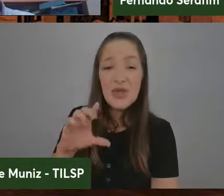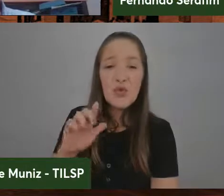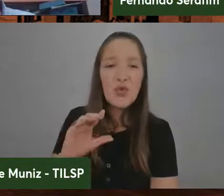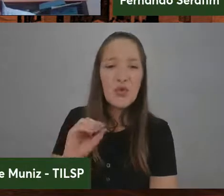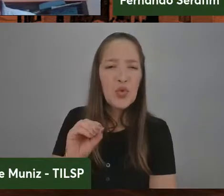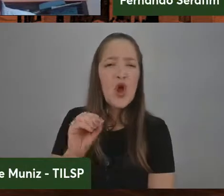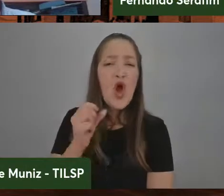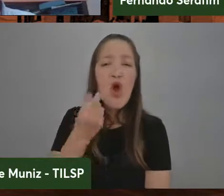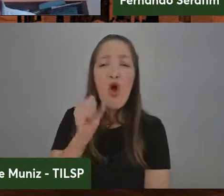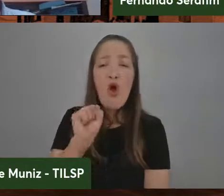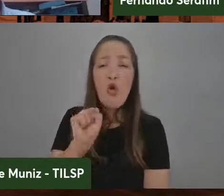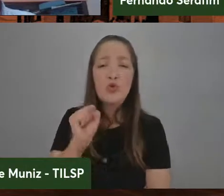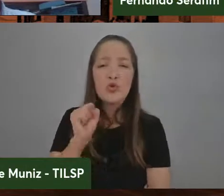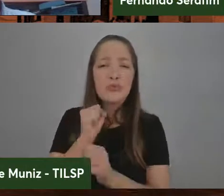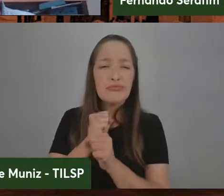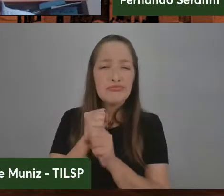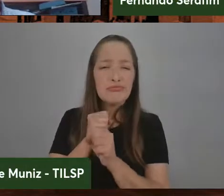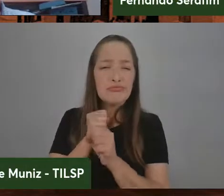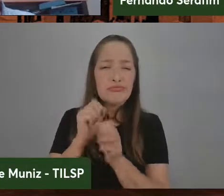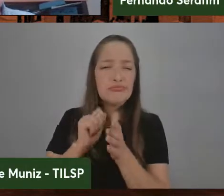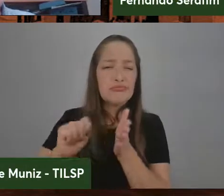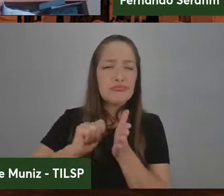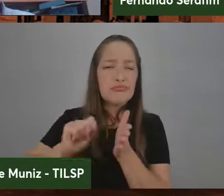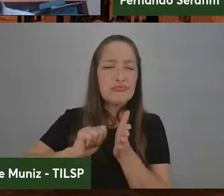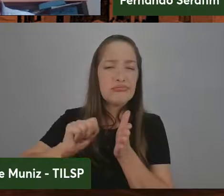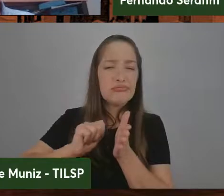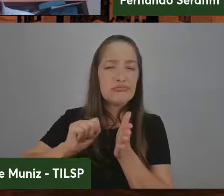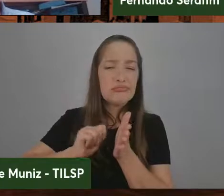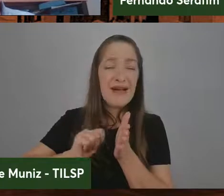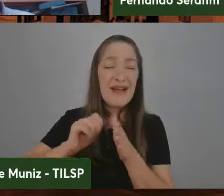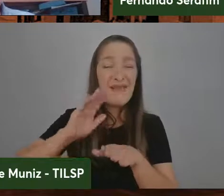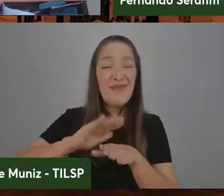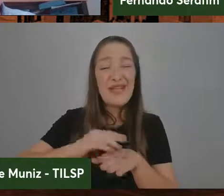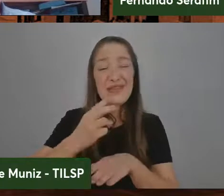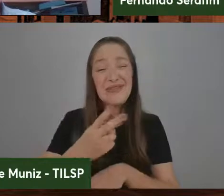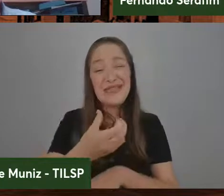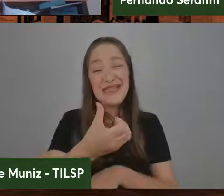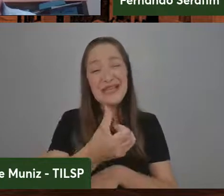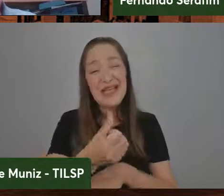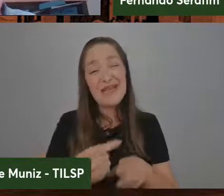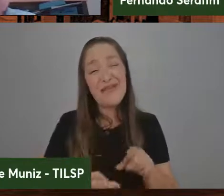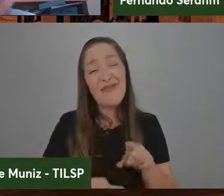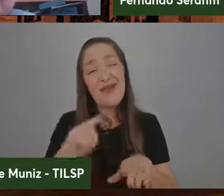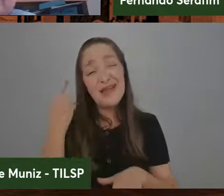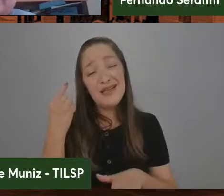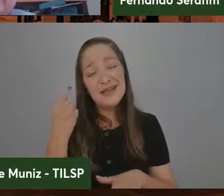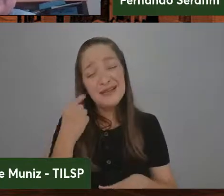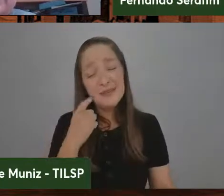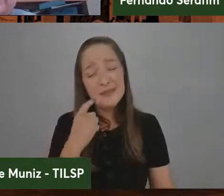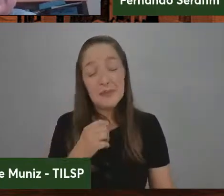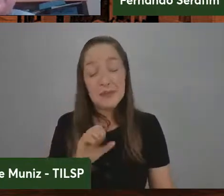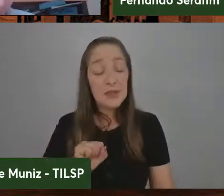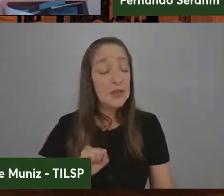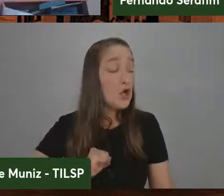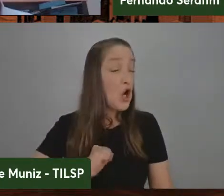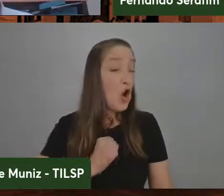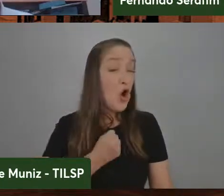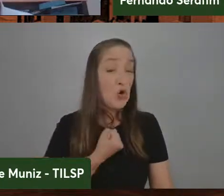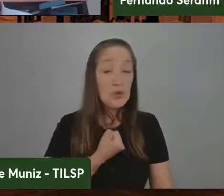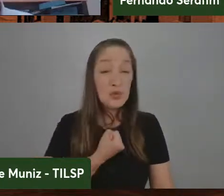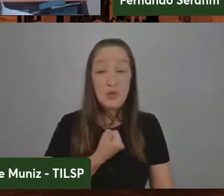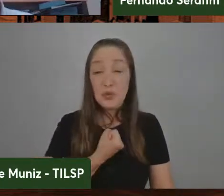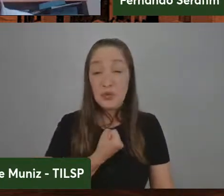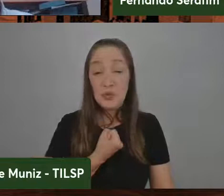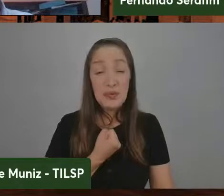romance. Uau. E aí ela passou a odiar esse livro, não é possível você ler tantas vezes. 26 vezes,